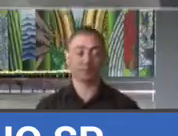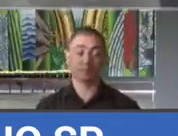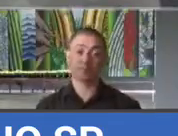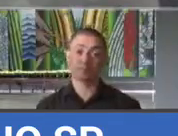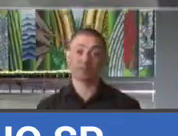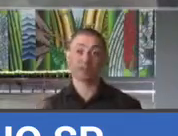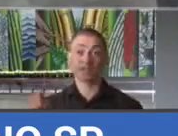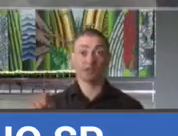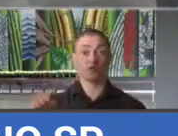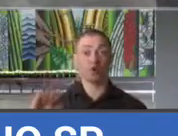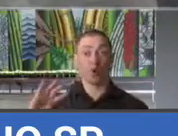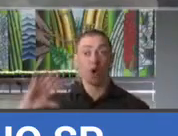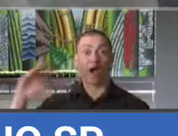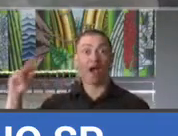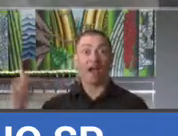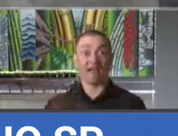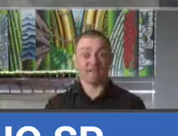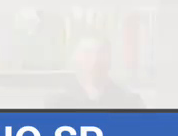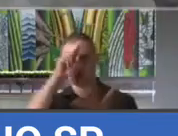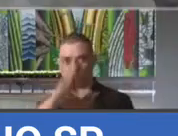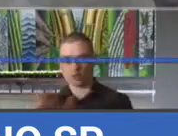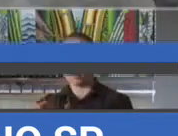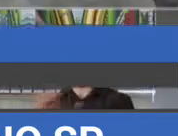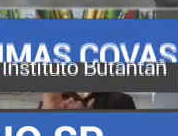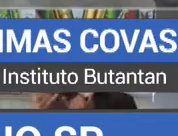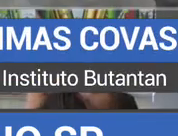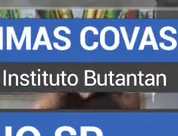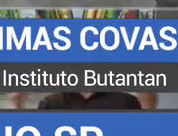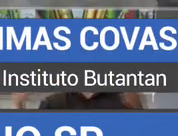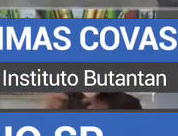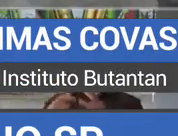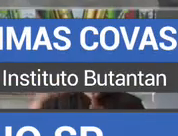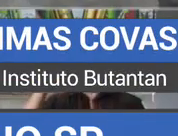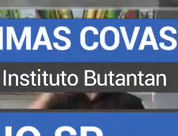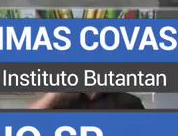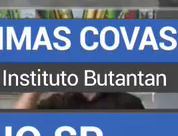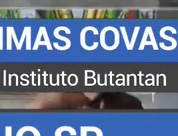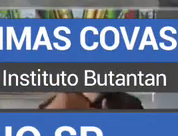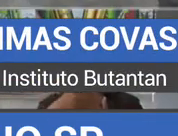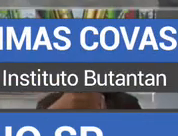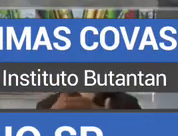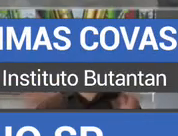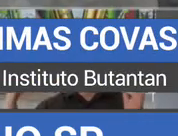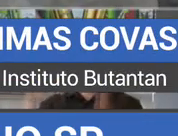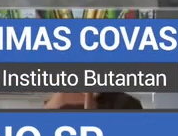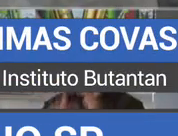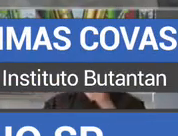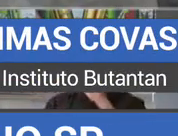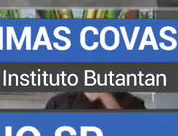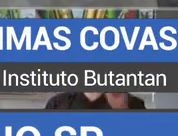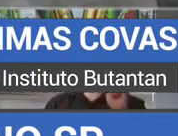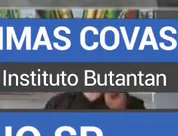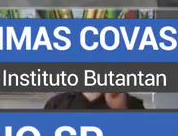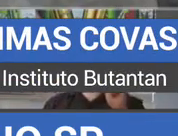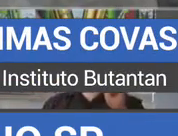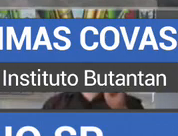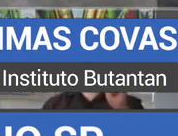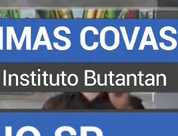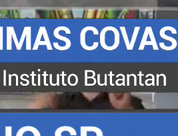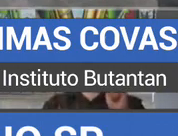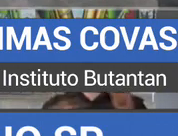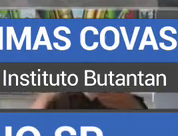imediata pelos efeitos funcional de fotos sentido a partir de Abril então Até abril nós temos uma